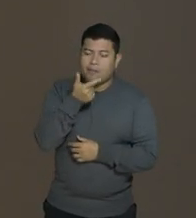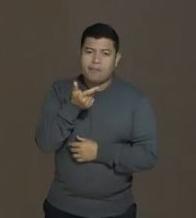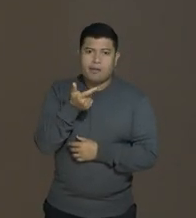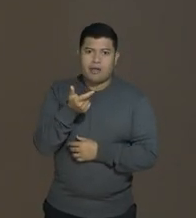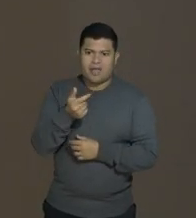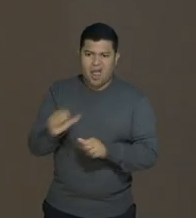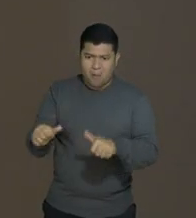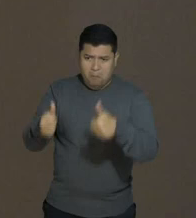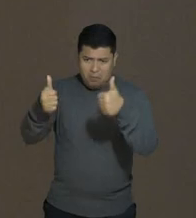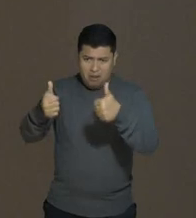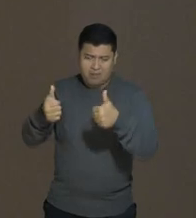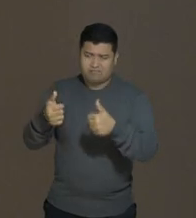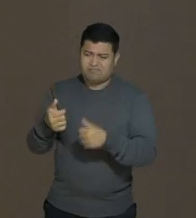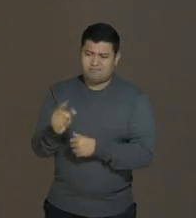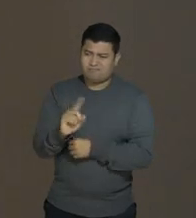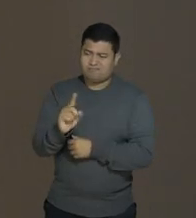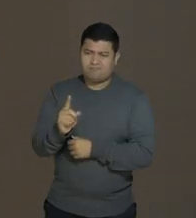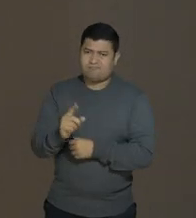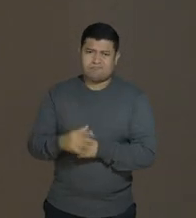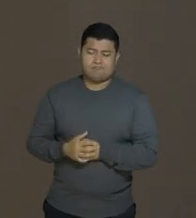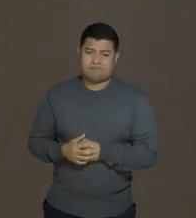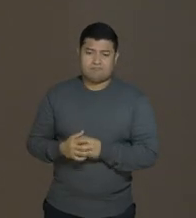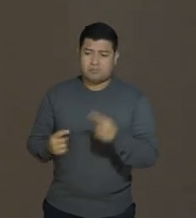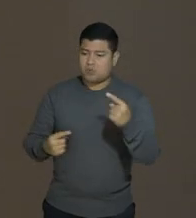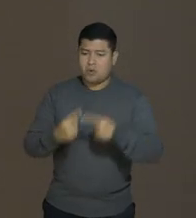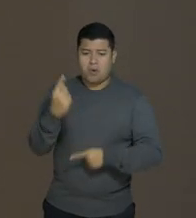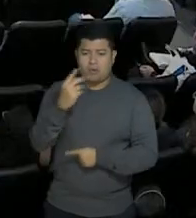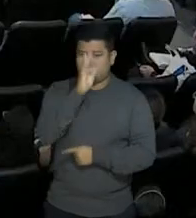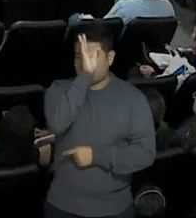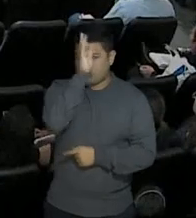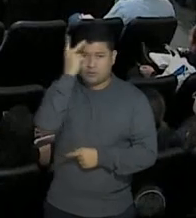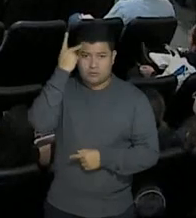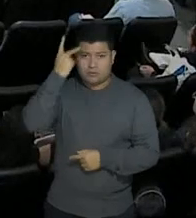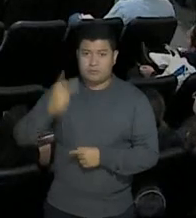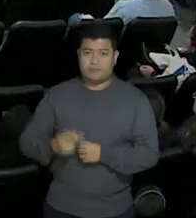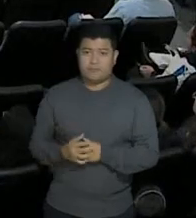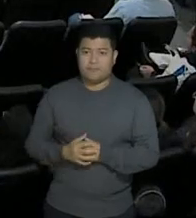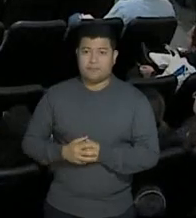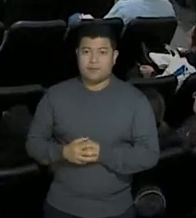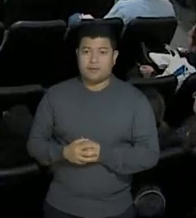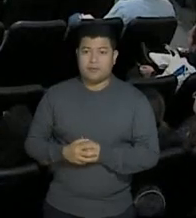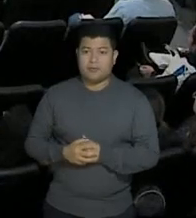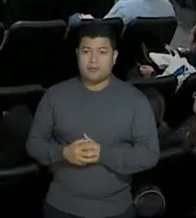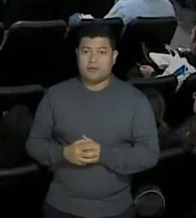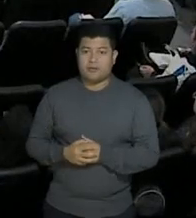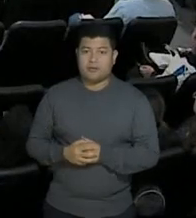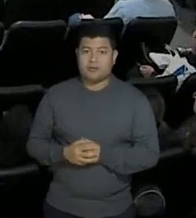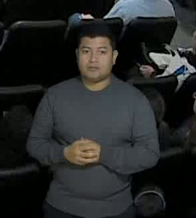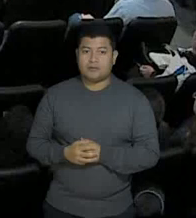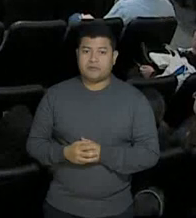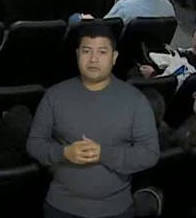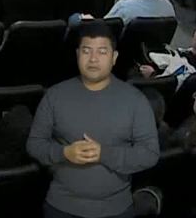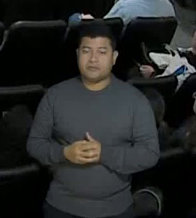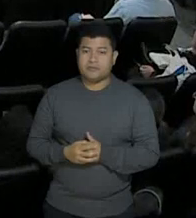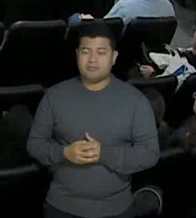eficácia. Era só essa pergunta mesmo. Obrigada. Tá. Essas duas.